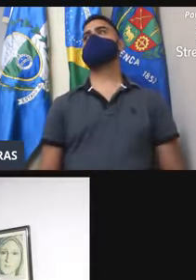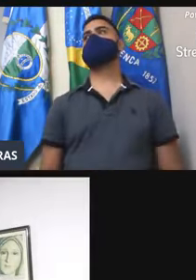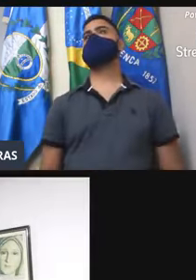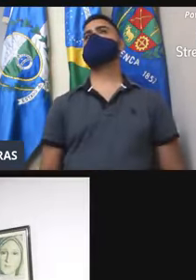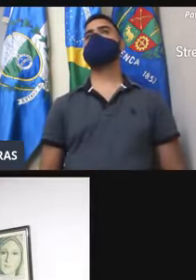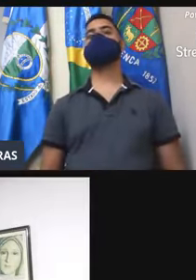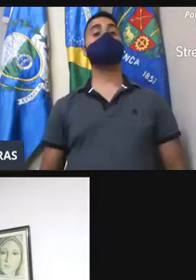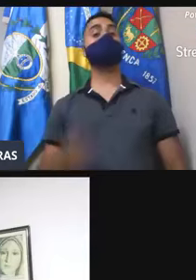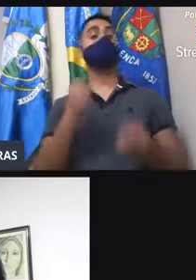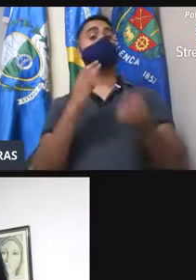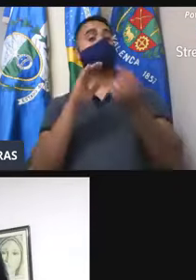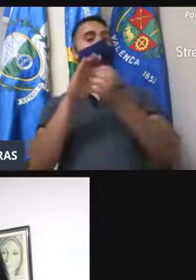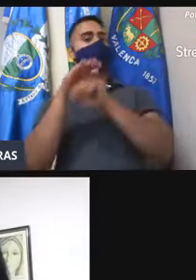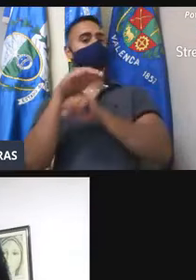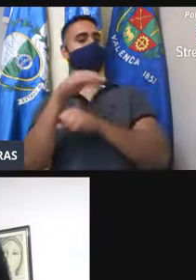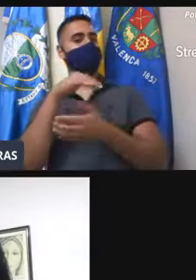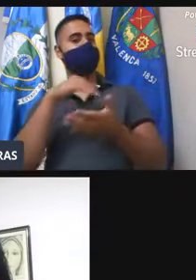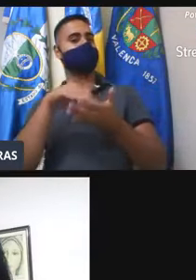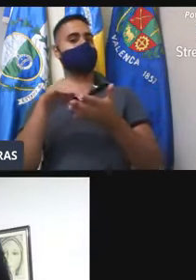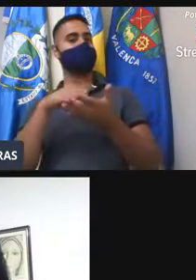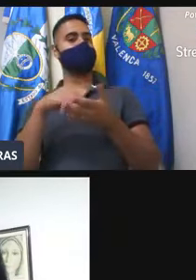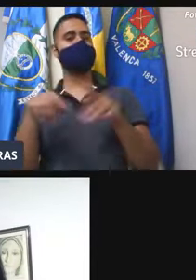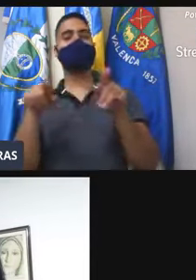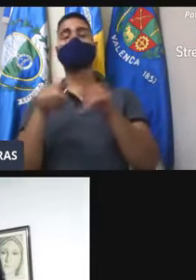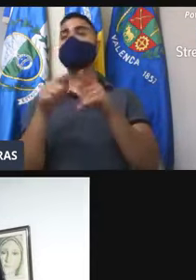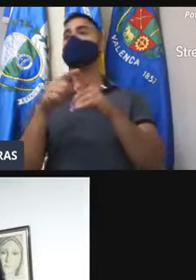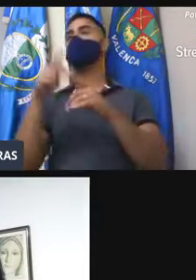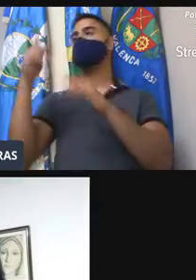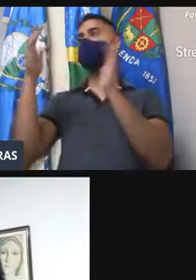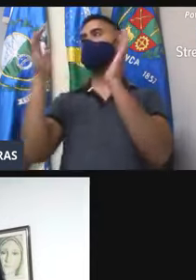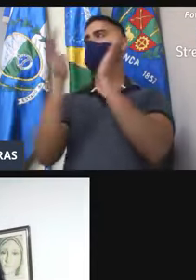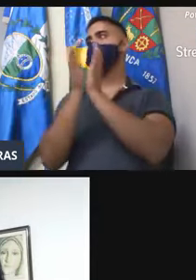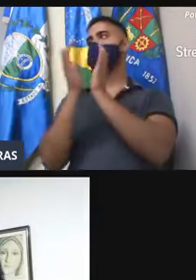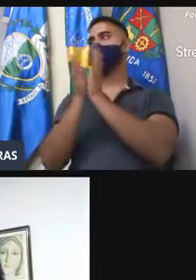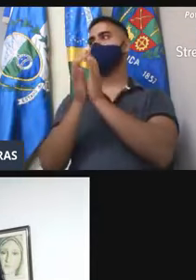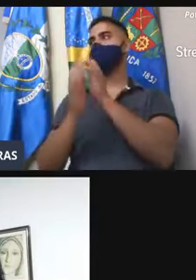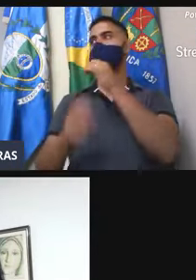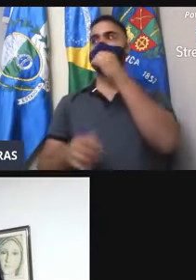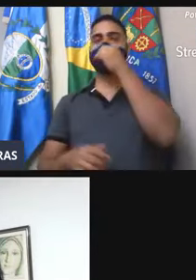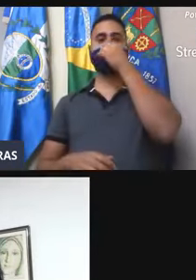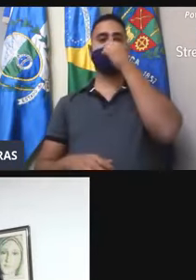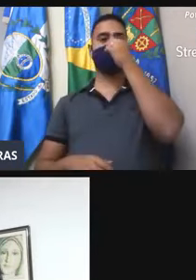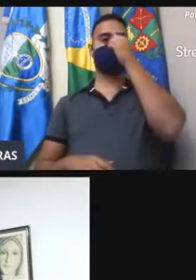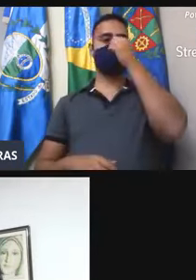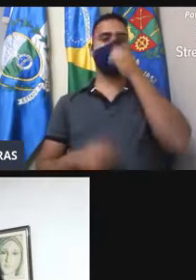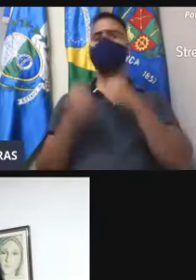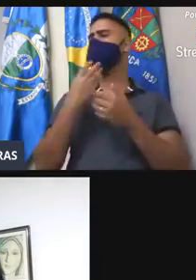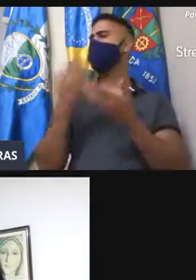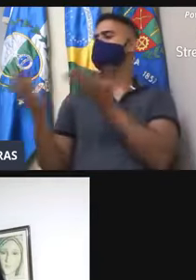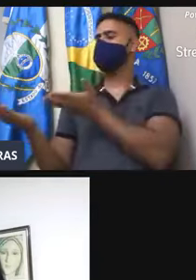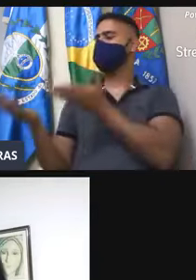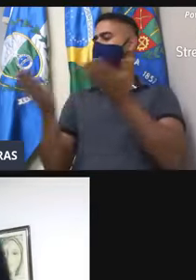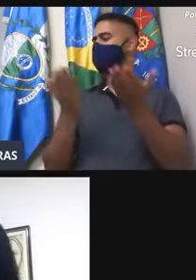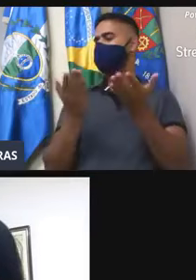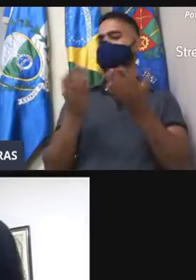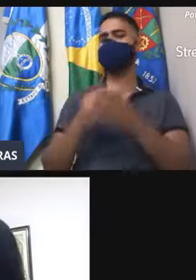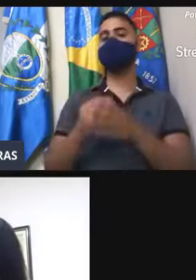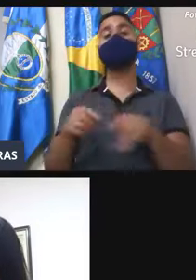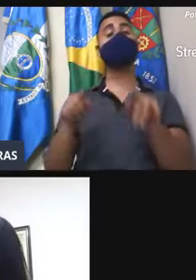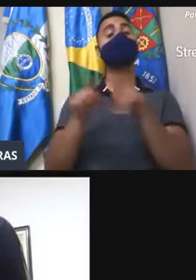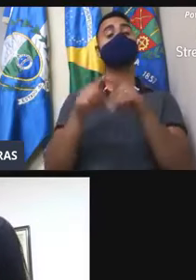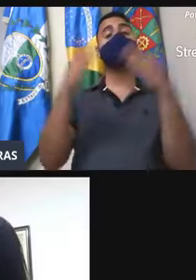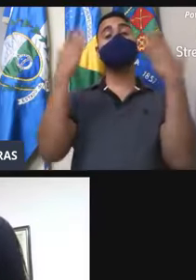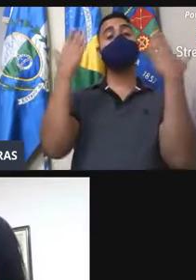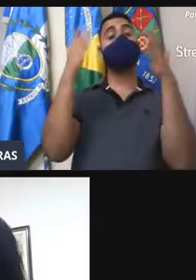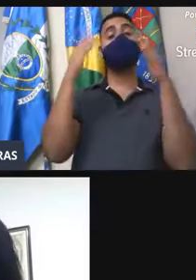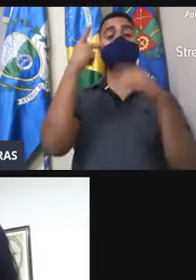Secretária, boa noite. Boa noite à equipe. Sejam bem-vindos. Dizer que é um prazer te receber aqui. Parabenizar pelo